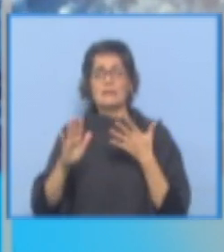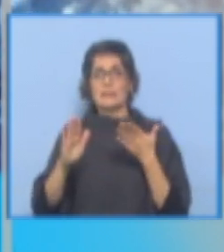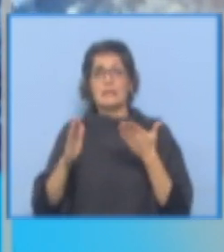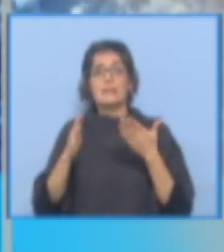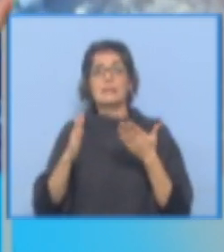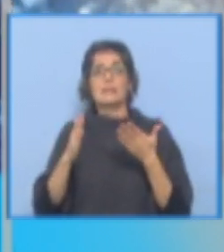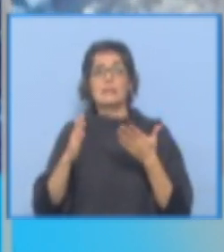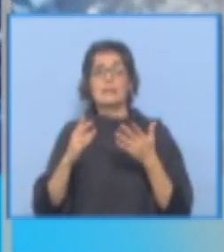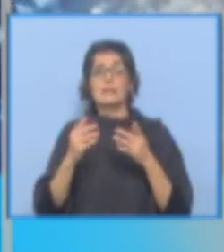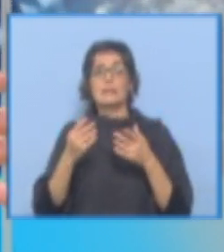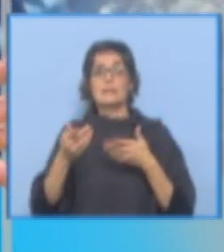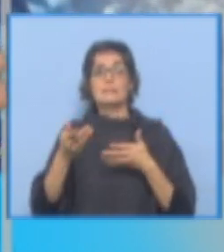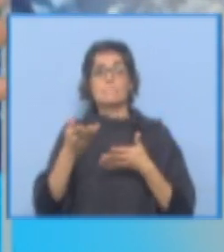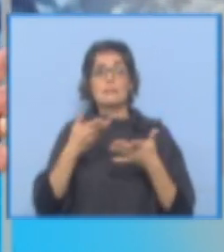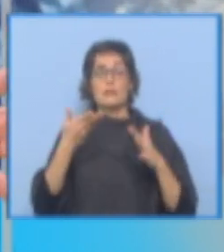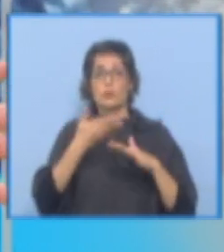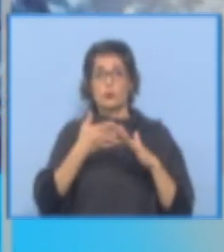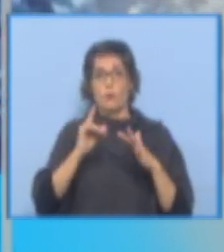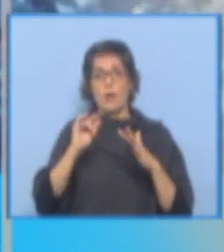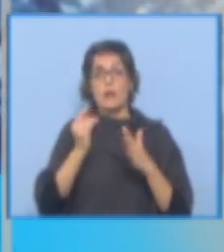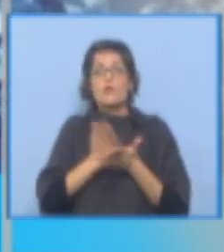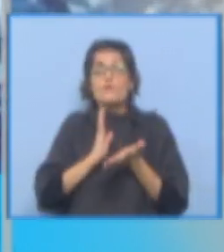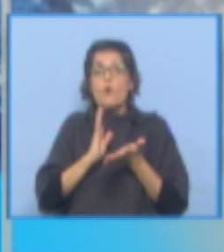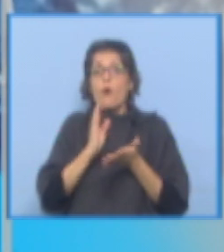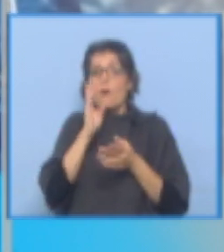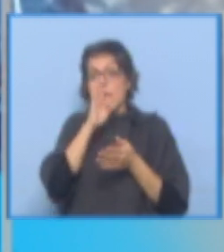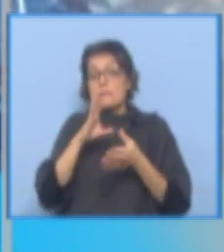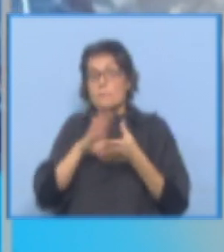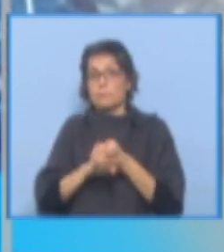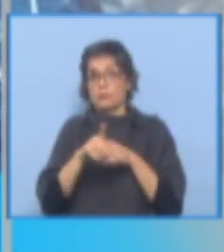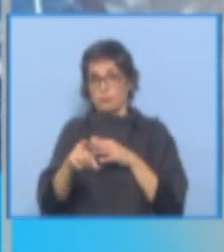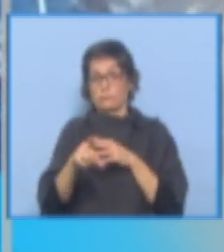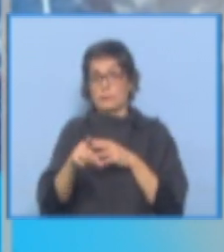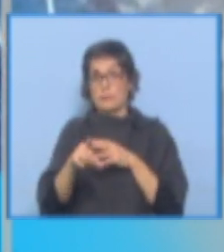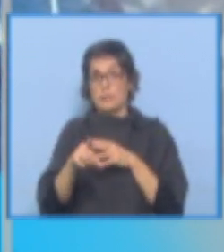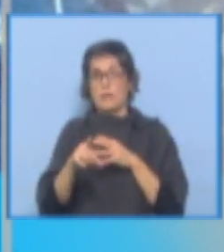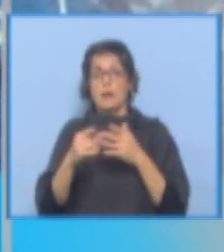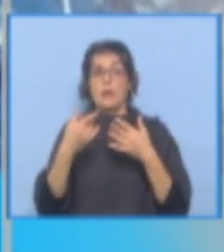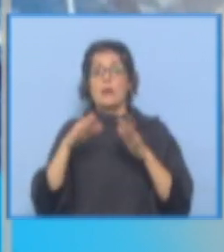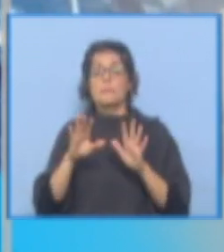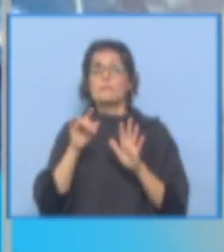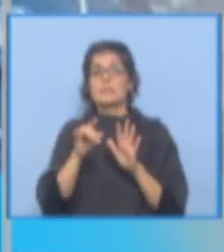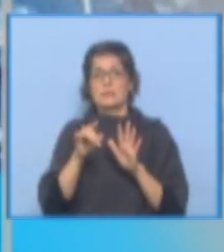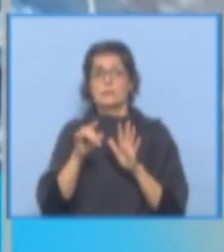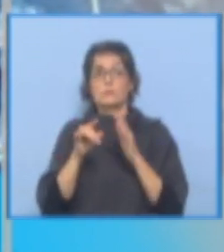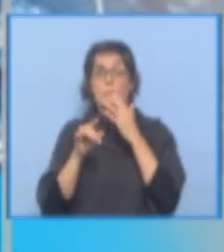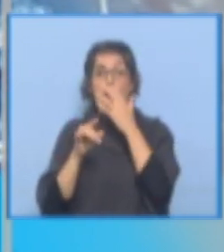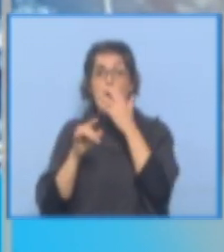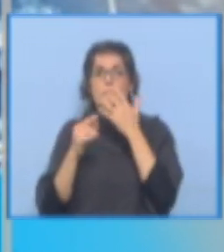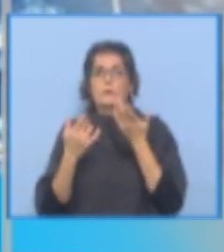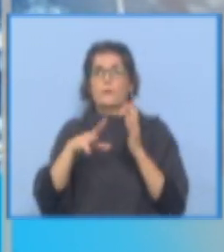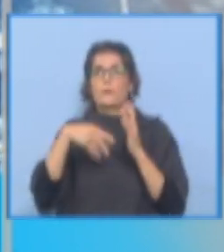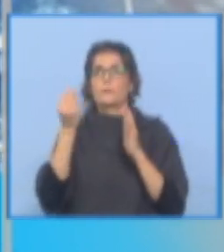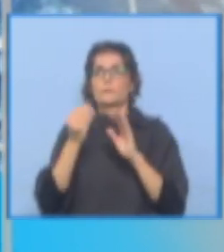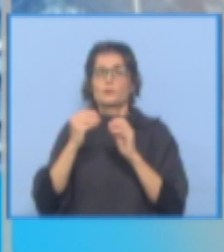casamento. Pronto, isto é uma loucura. Podem dizer, sim senhora, admitamos que sim, no mundo atual isto é um bocadinho out of the